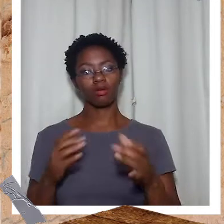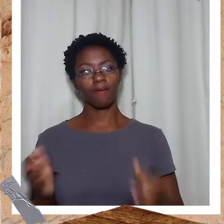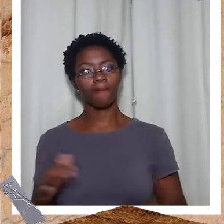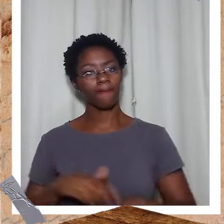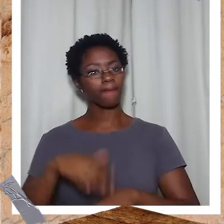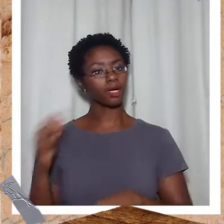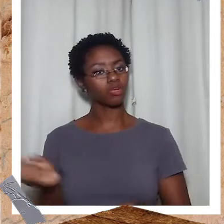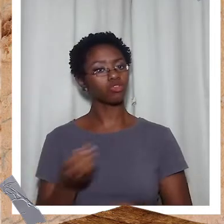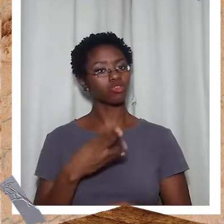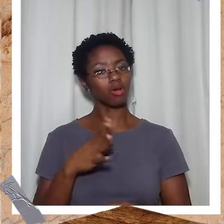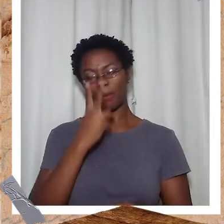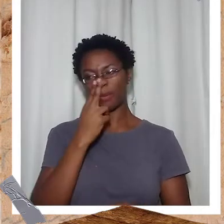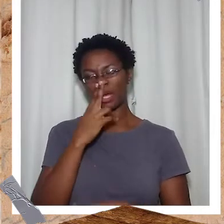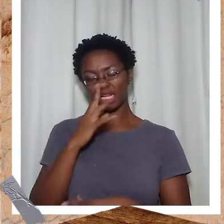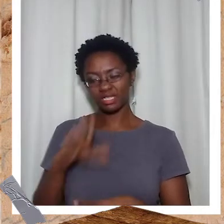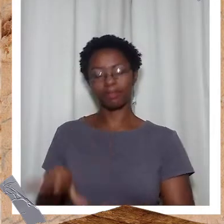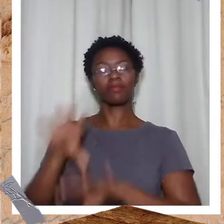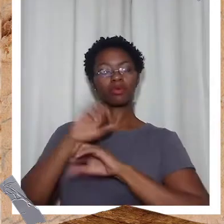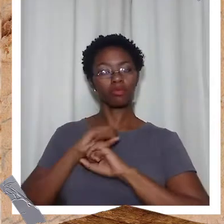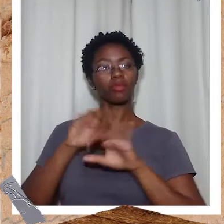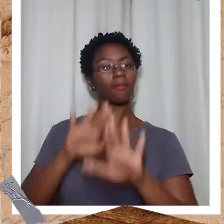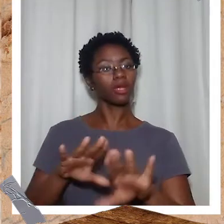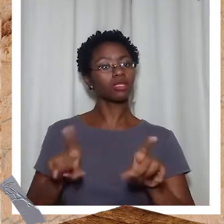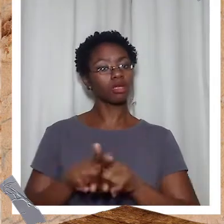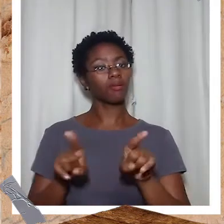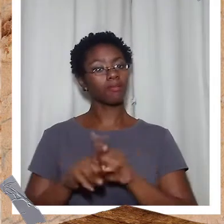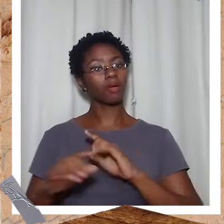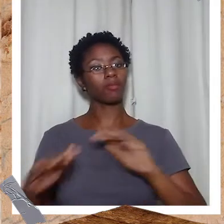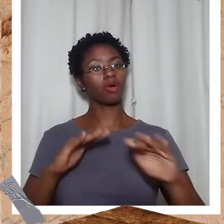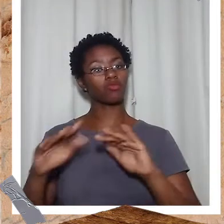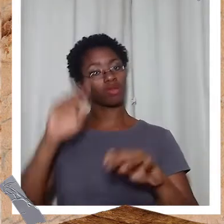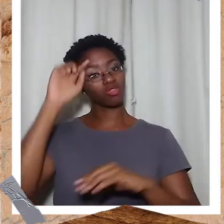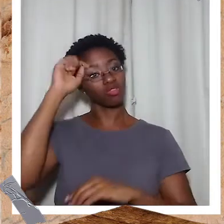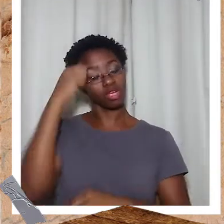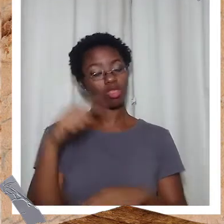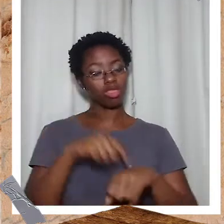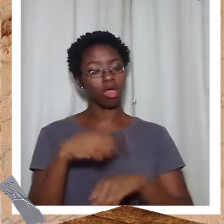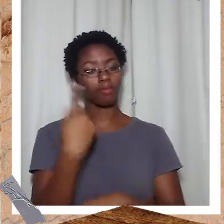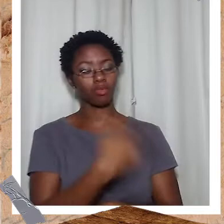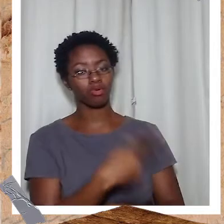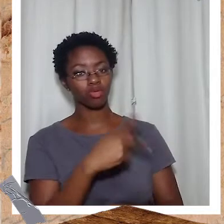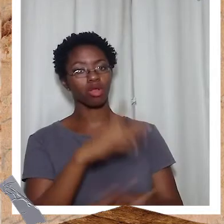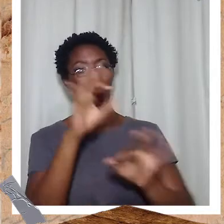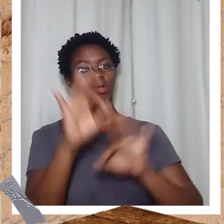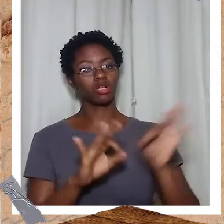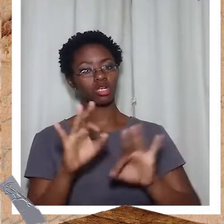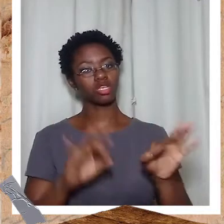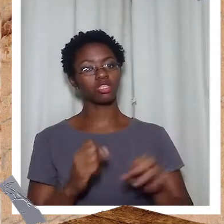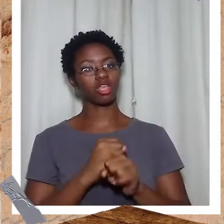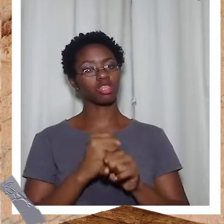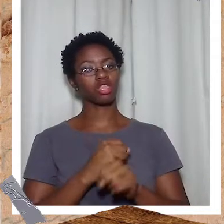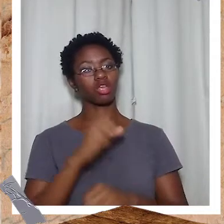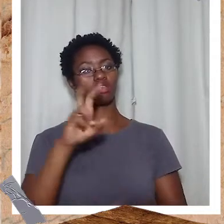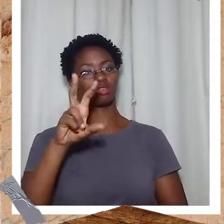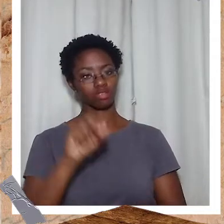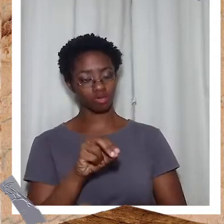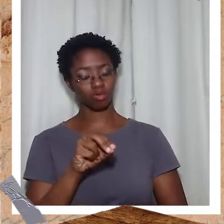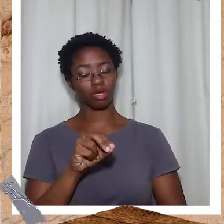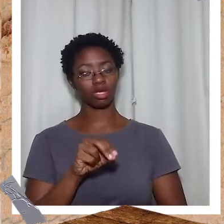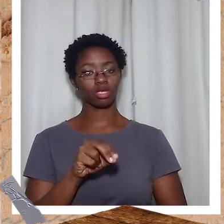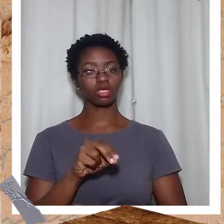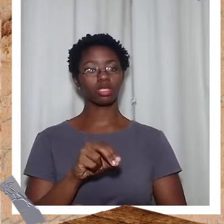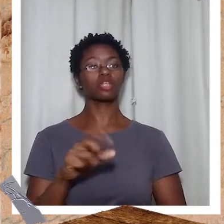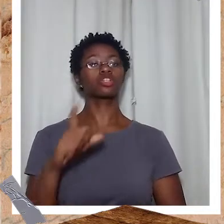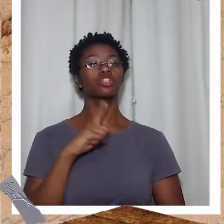recentemente, se reapropriou. Mas tem a Carolina também em diálogo com o movimento negro do seu tempo, com organizações da década de 50,